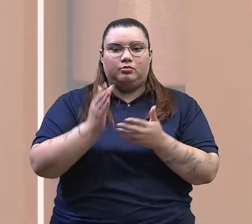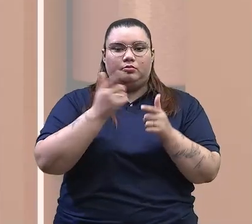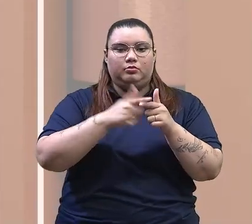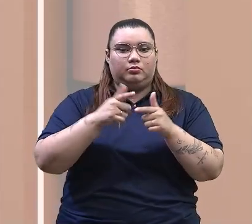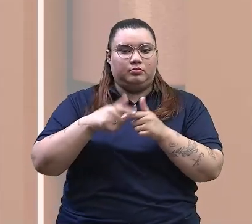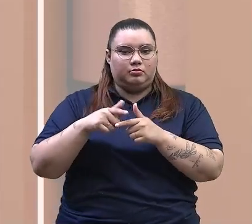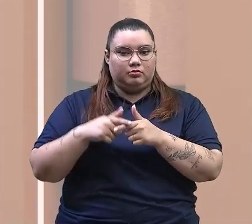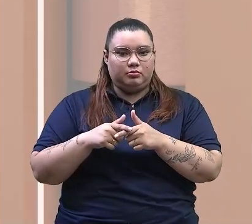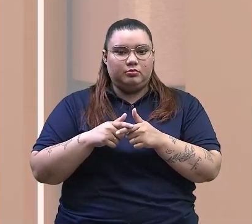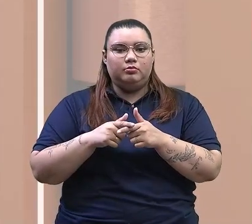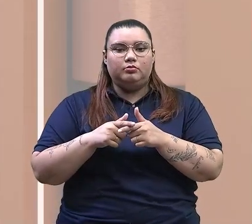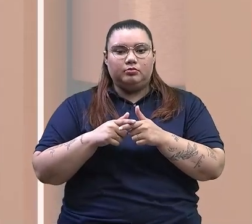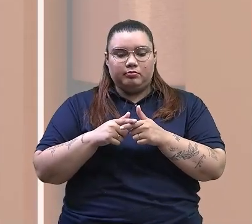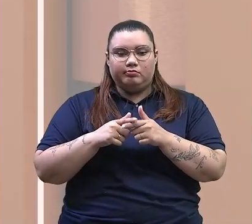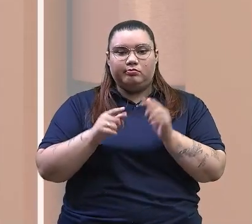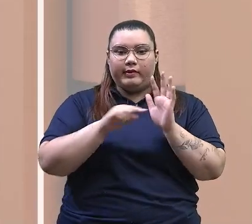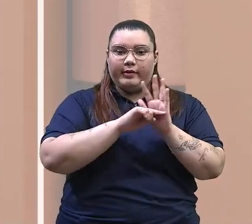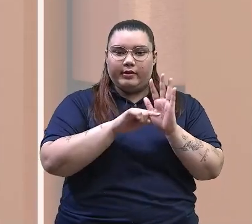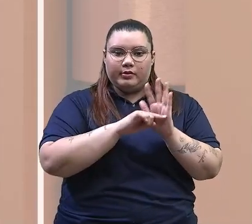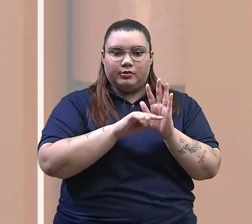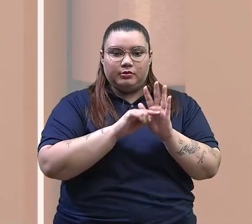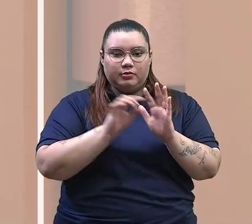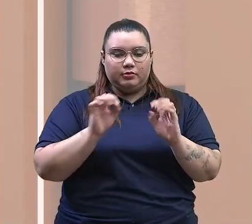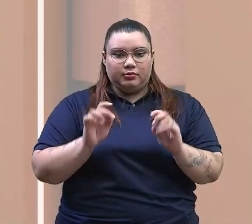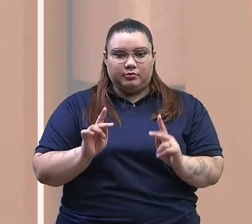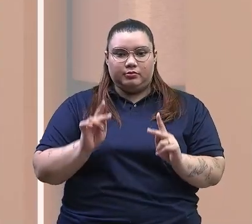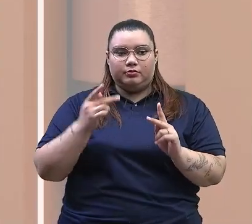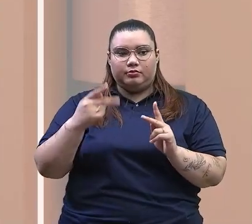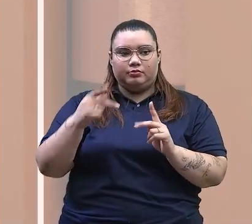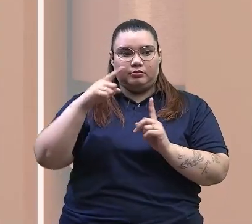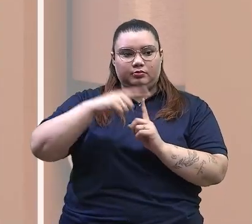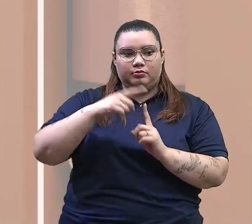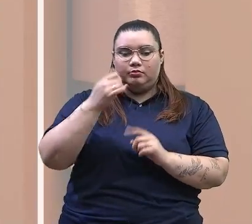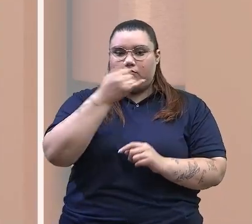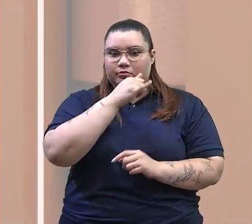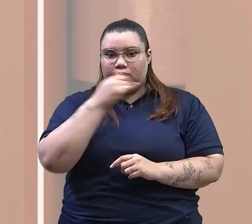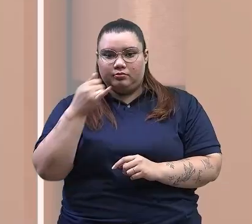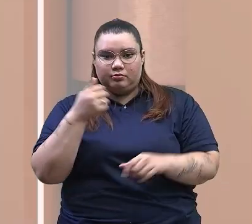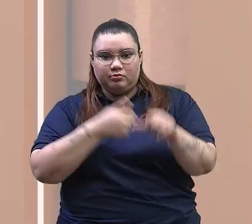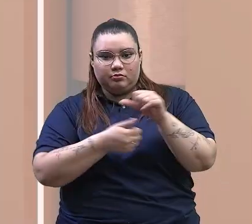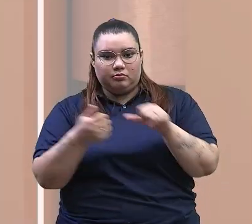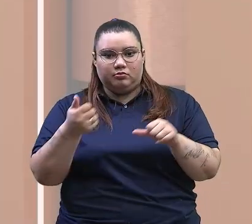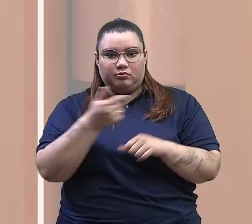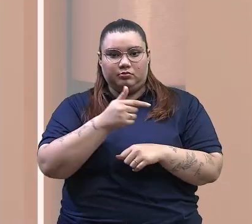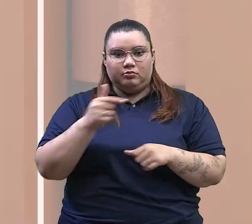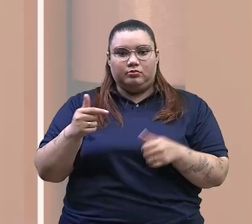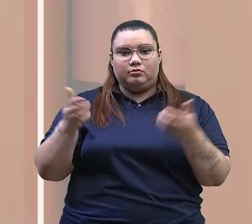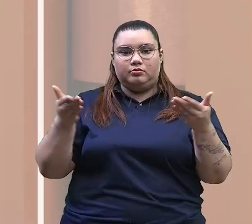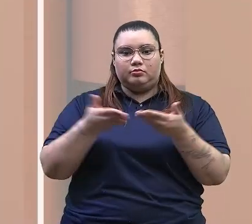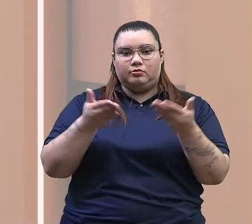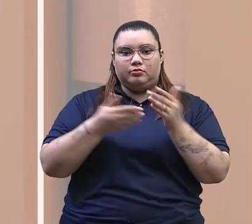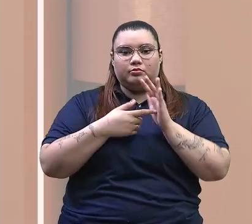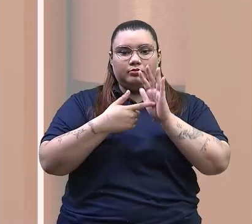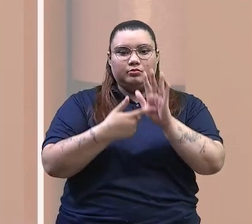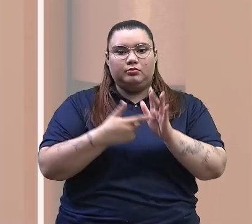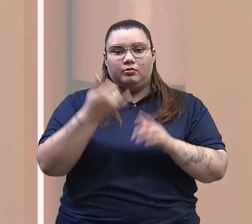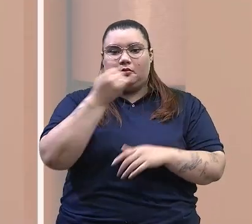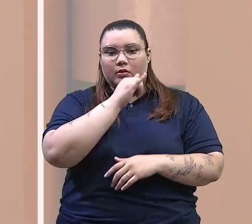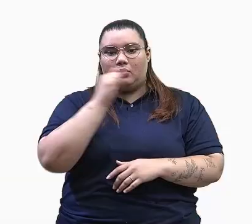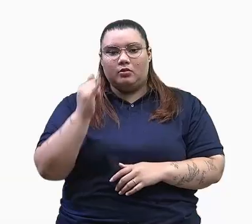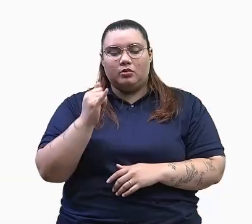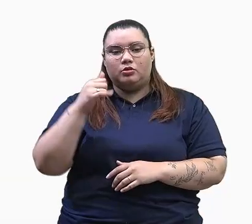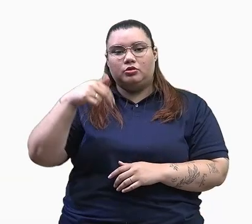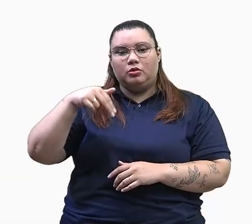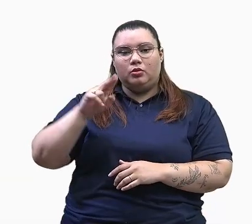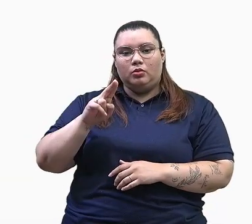problemas, algumas das desvantagens dessa fonte de energia não renovável. Vamos agora para a energia